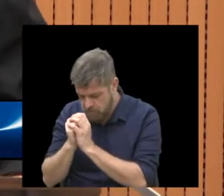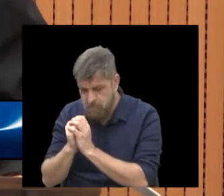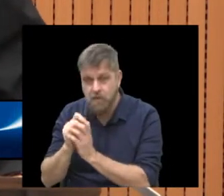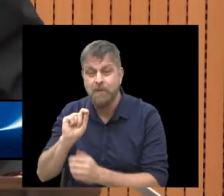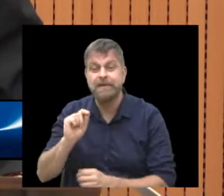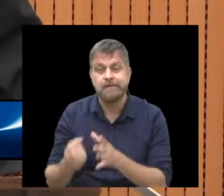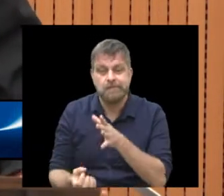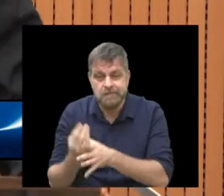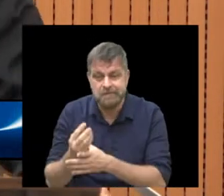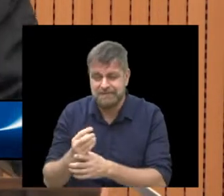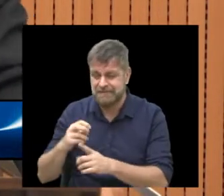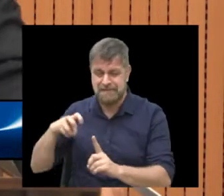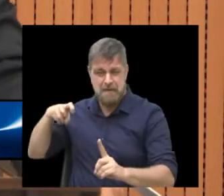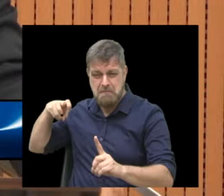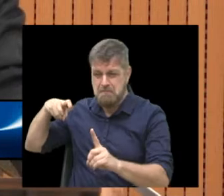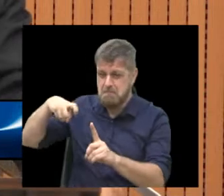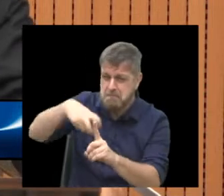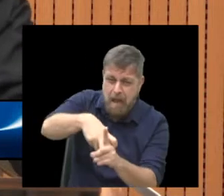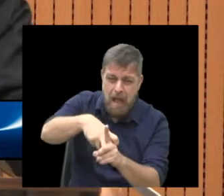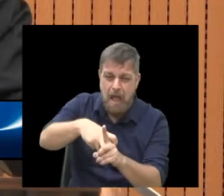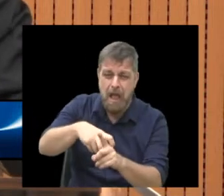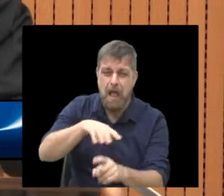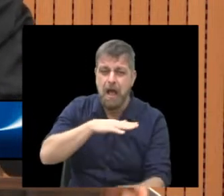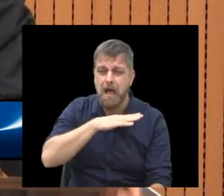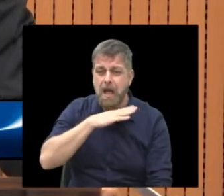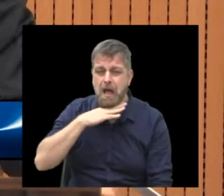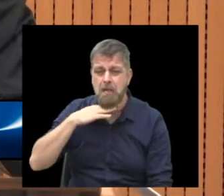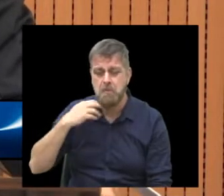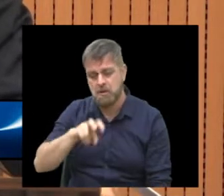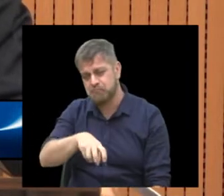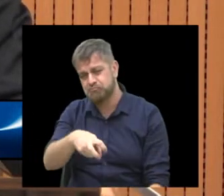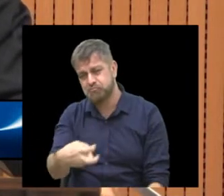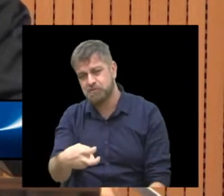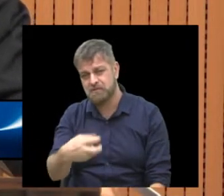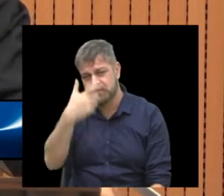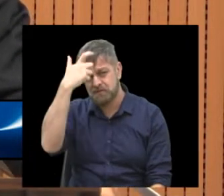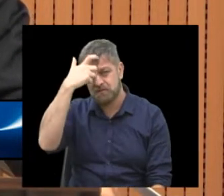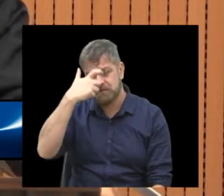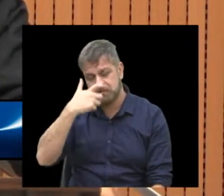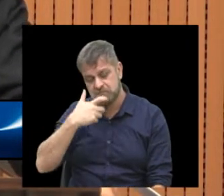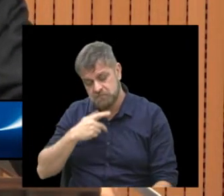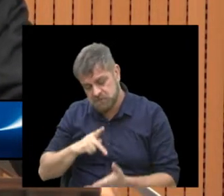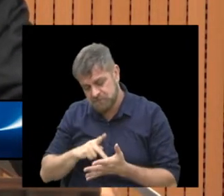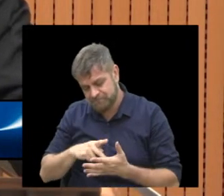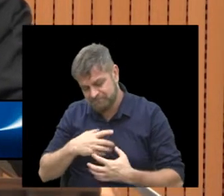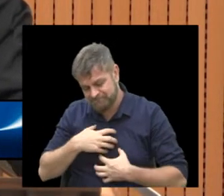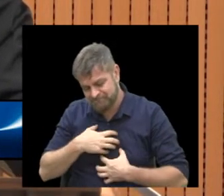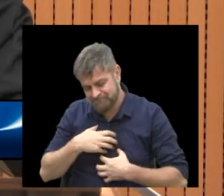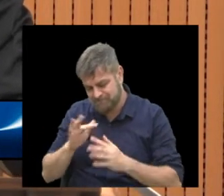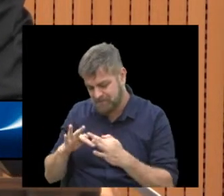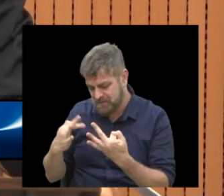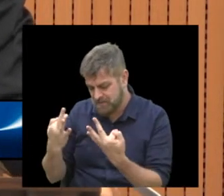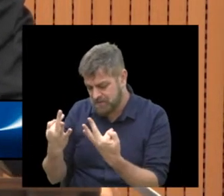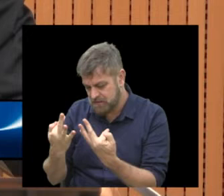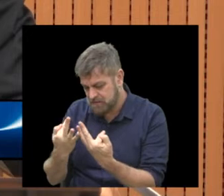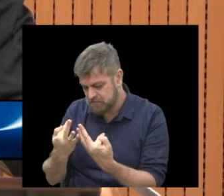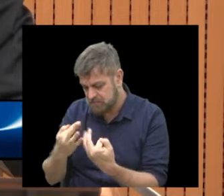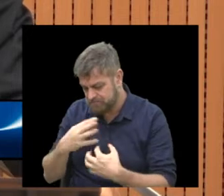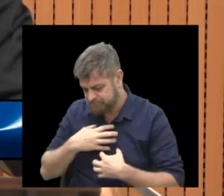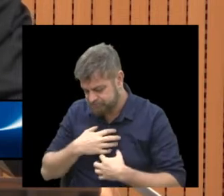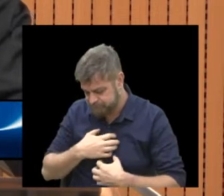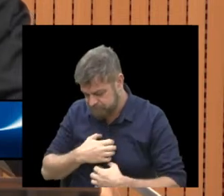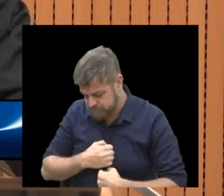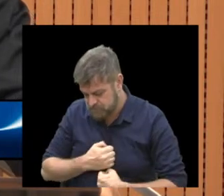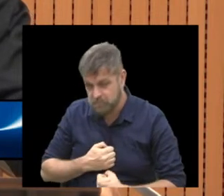lamentavelmente sofreu um acidente, veio a óbito, e eu apresento aqui minhas sinceras condolências à família enlutada.